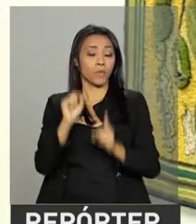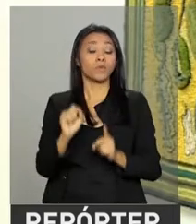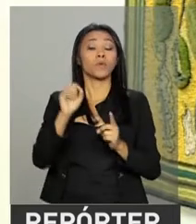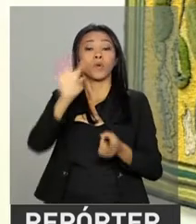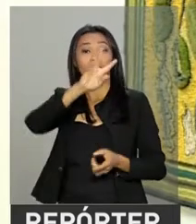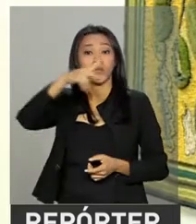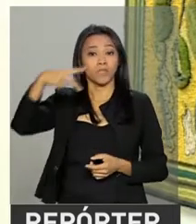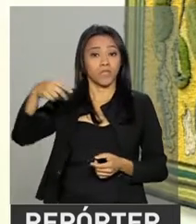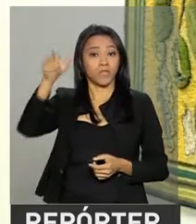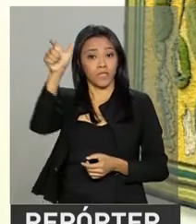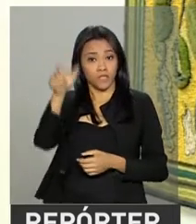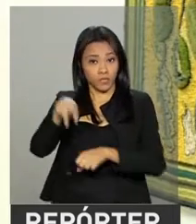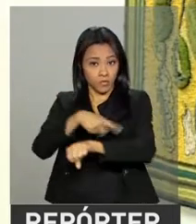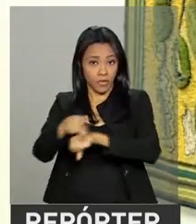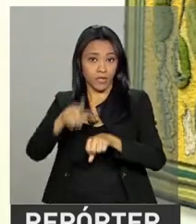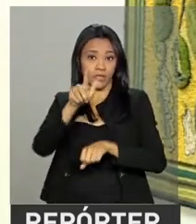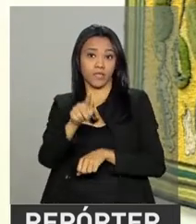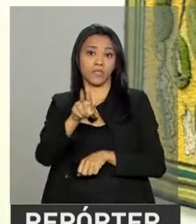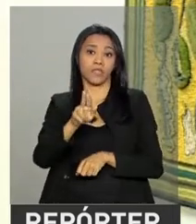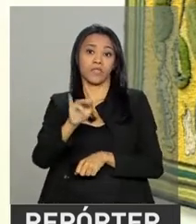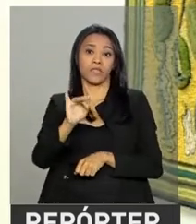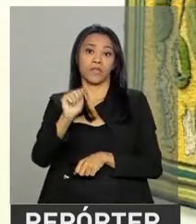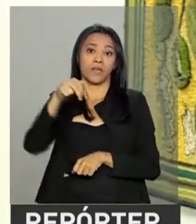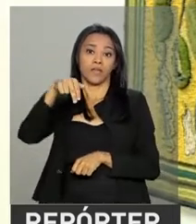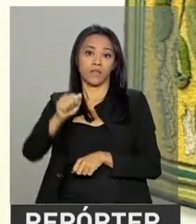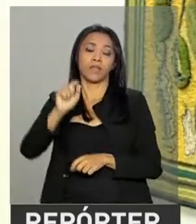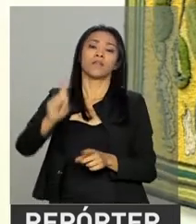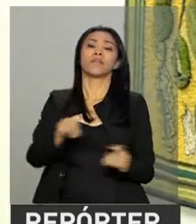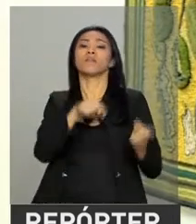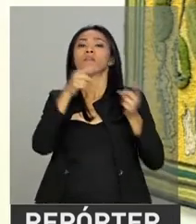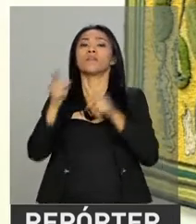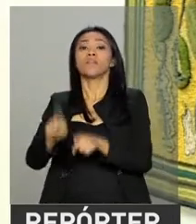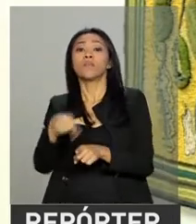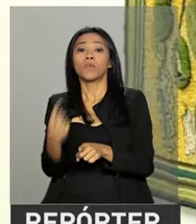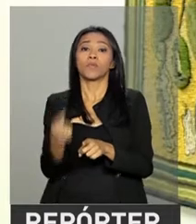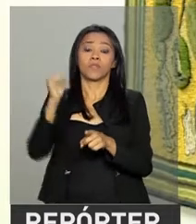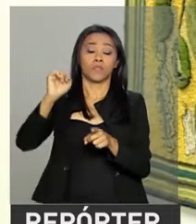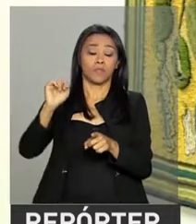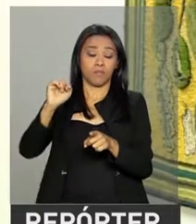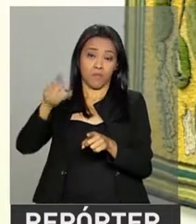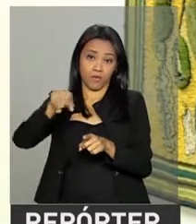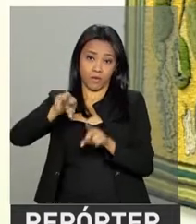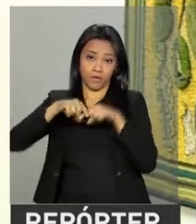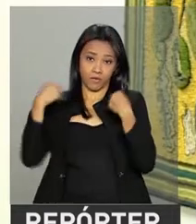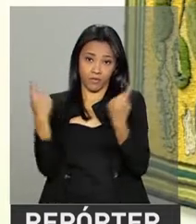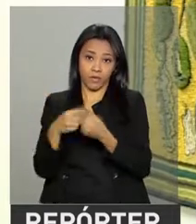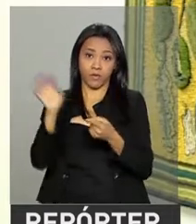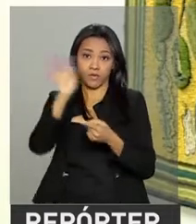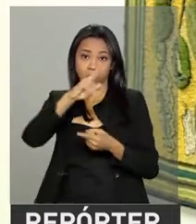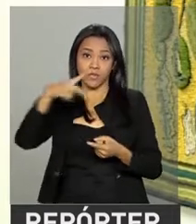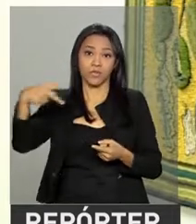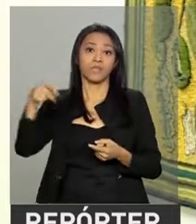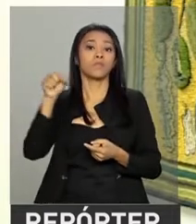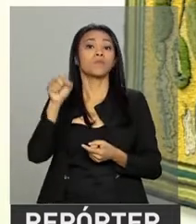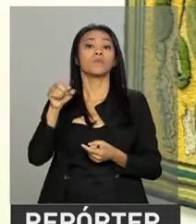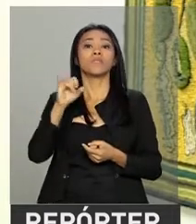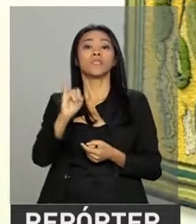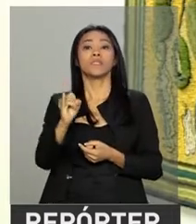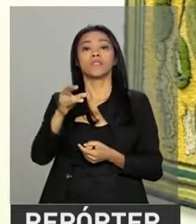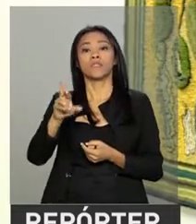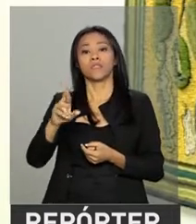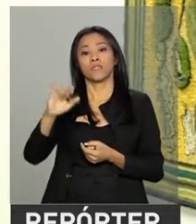deve ter grande e depois uma reunião com o presidente do irã hassan al hosani ao meio dia 15 o presidente